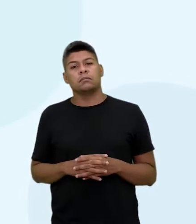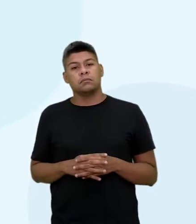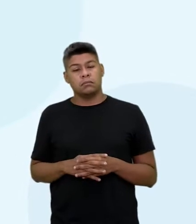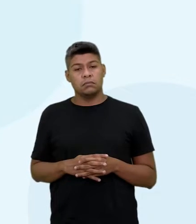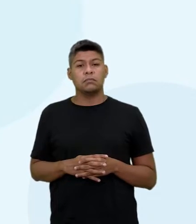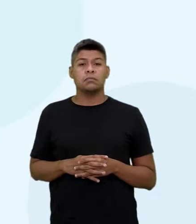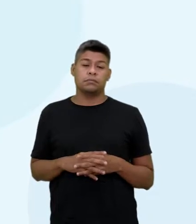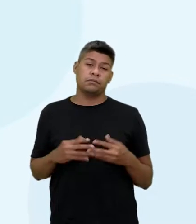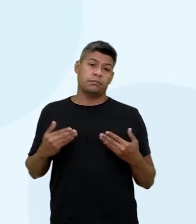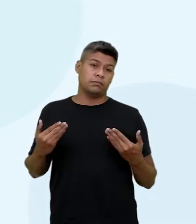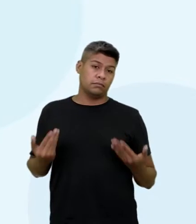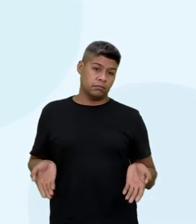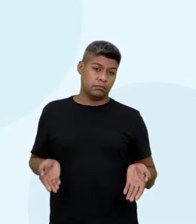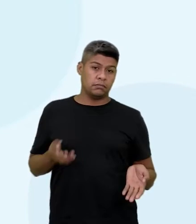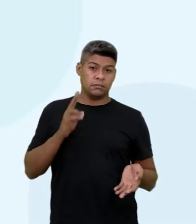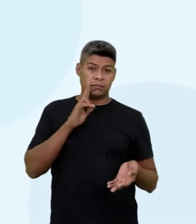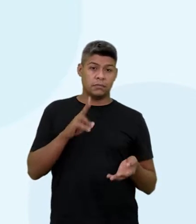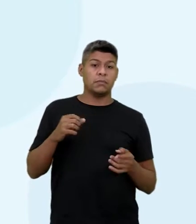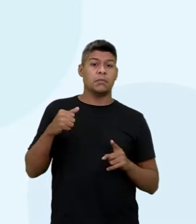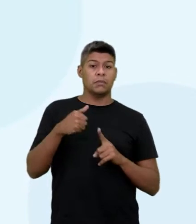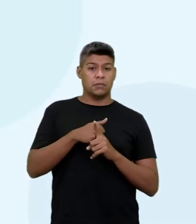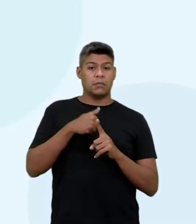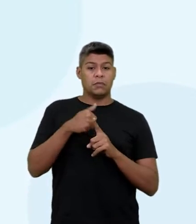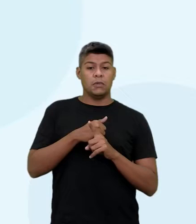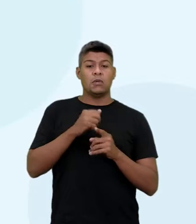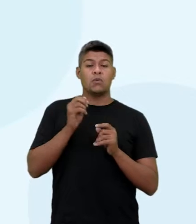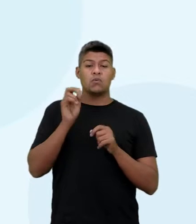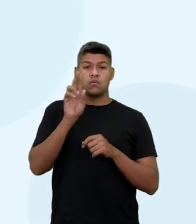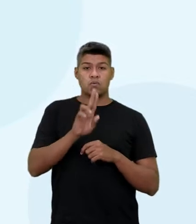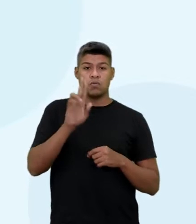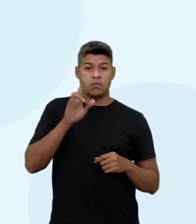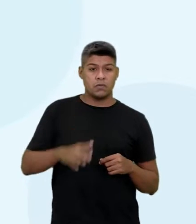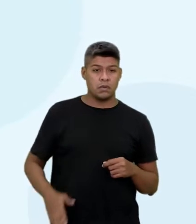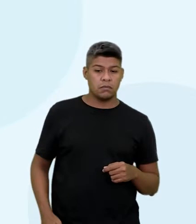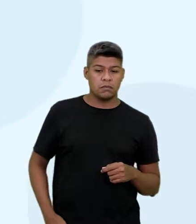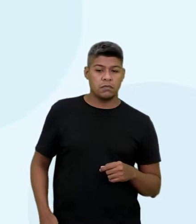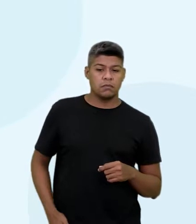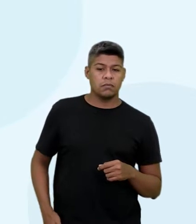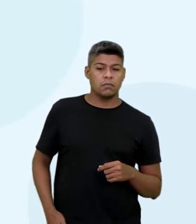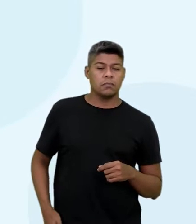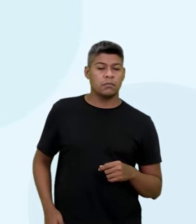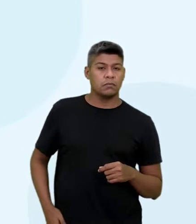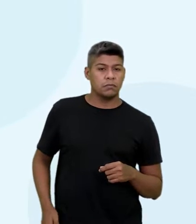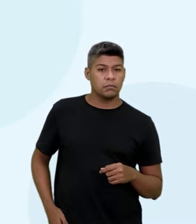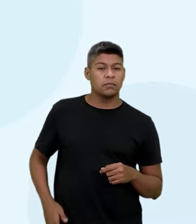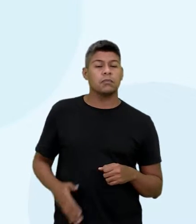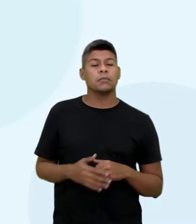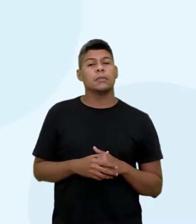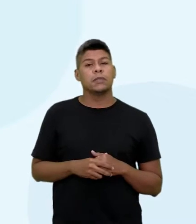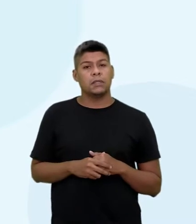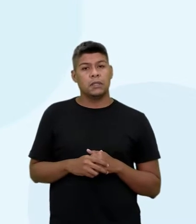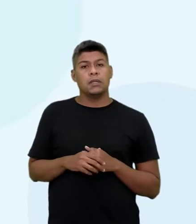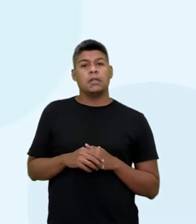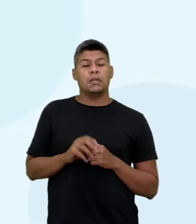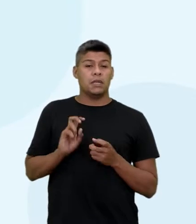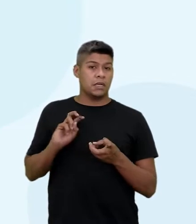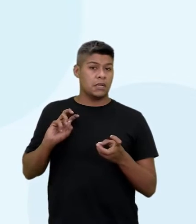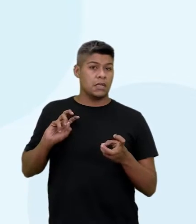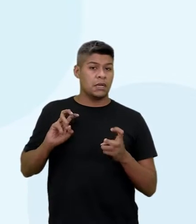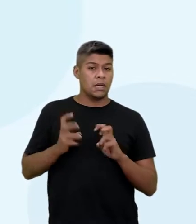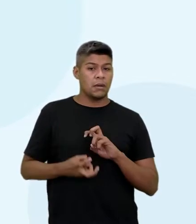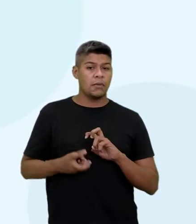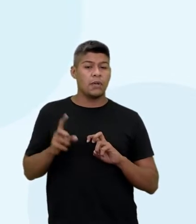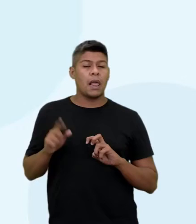Então você está vendo que os lutadores eles estão usando as pernas, né? No caso da capoeira pode ser interpretado também como